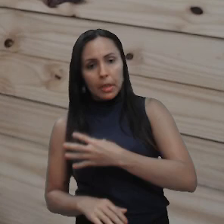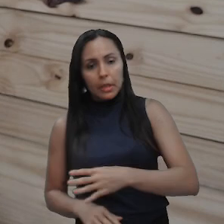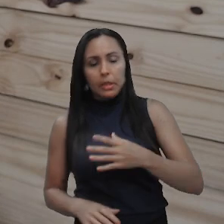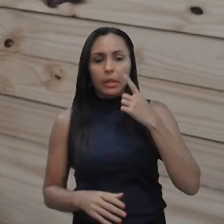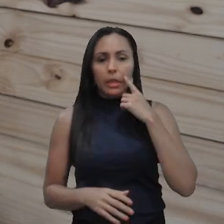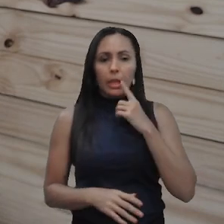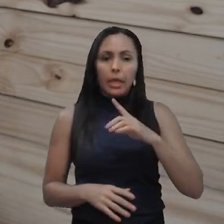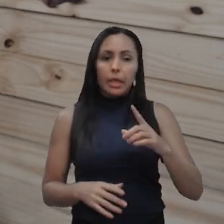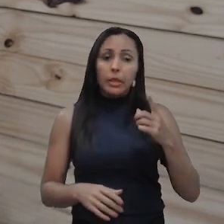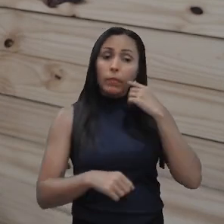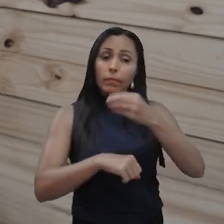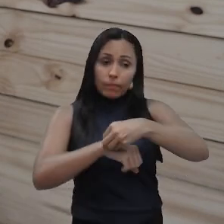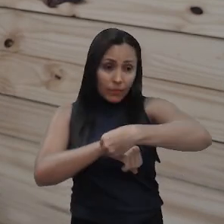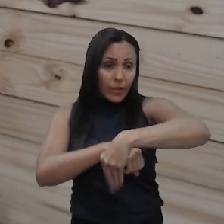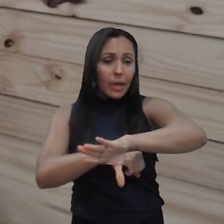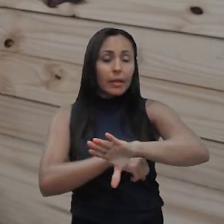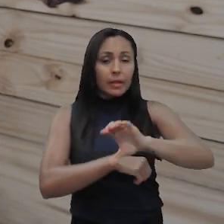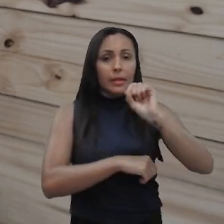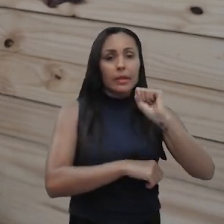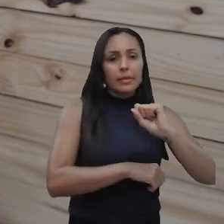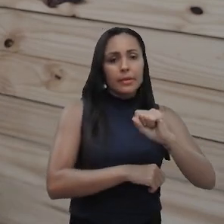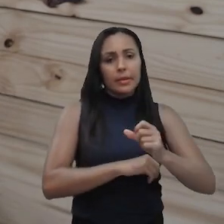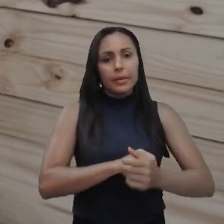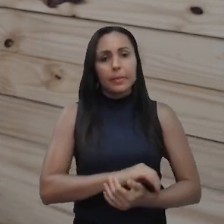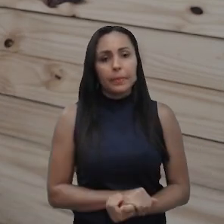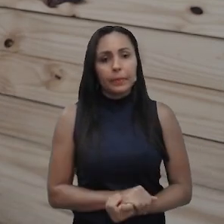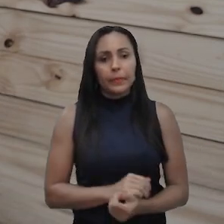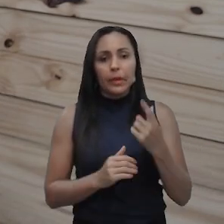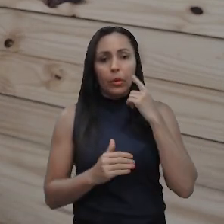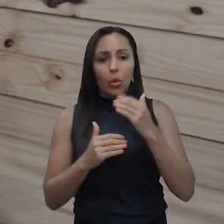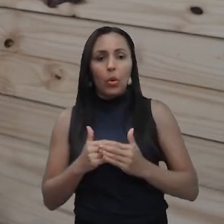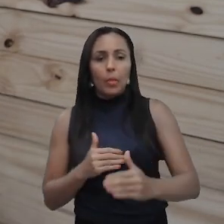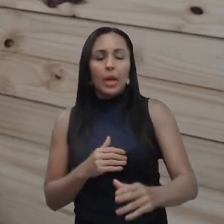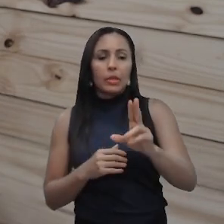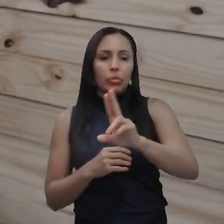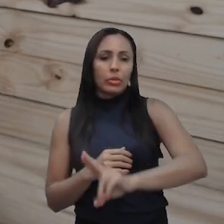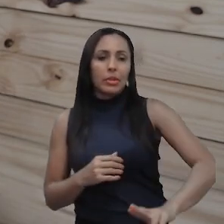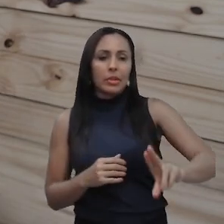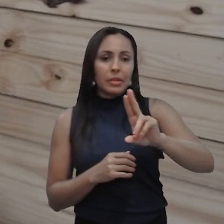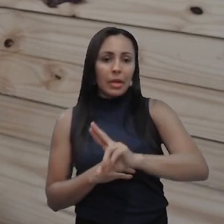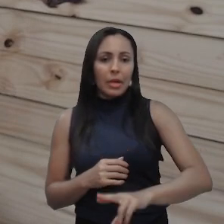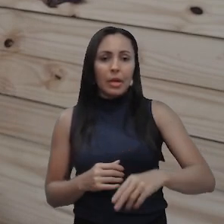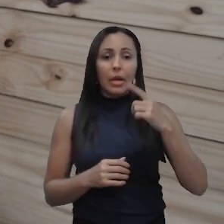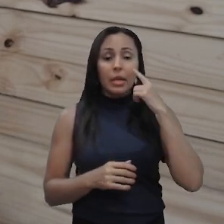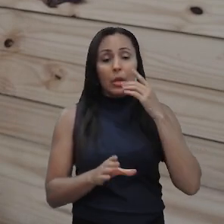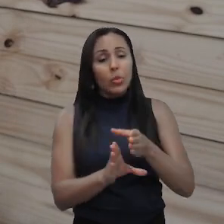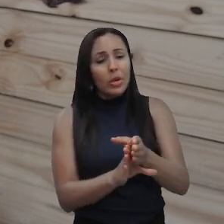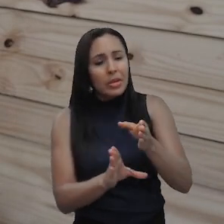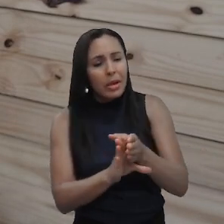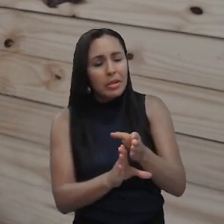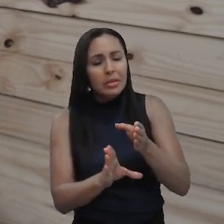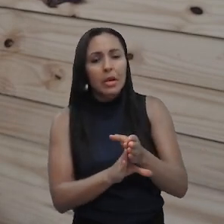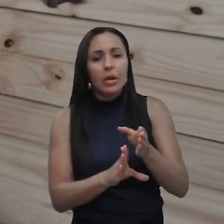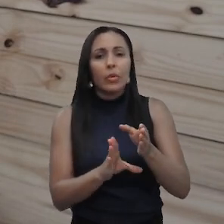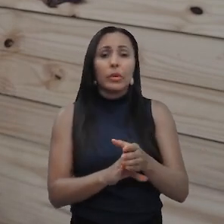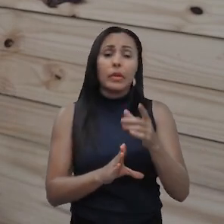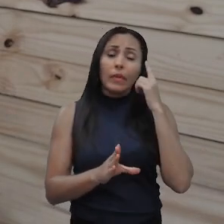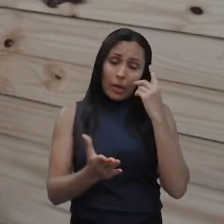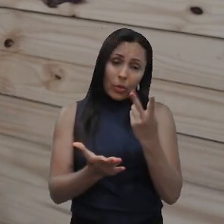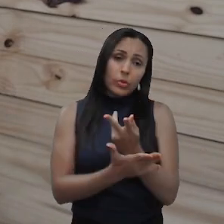fica aqui a dica de utiliza o grid, começa a utilizar o grid, usa essa orientação que vai favorecer e